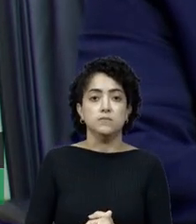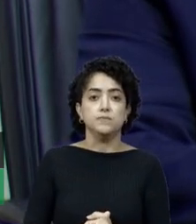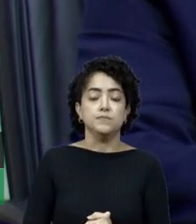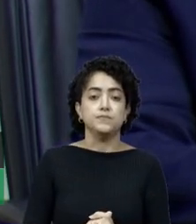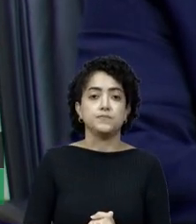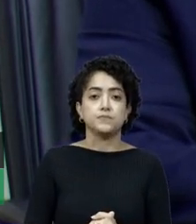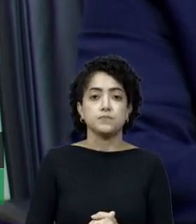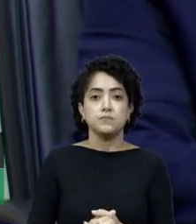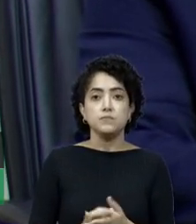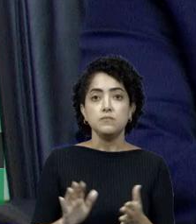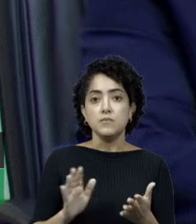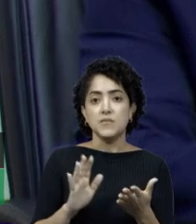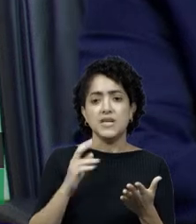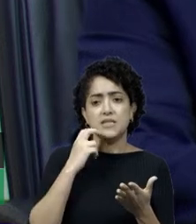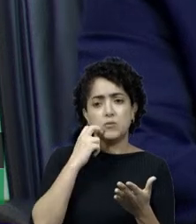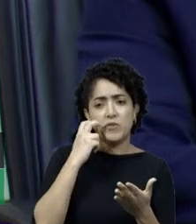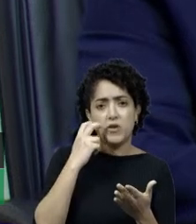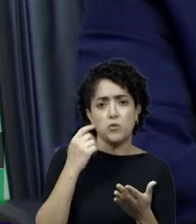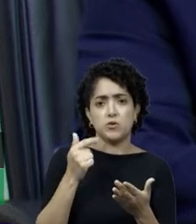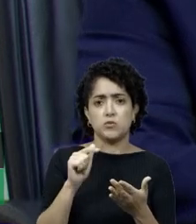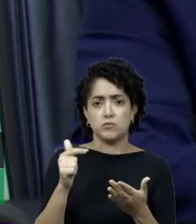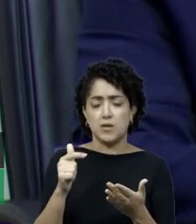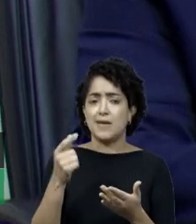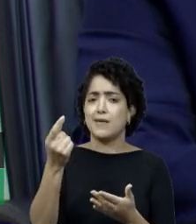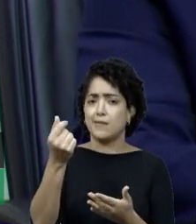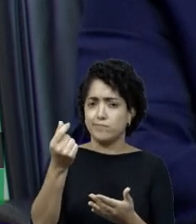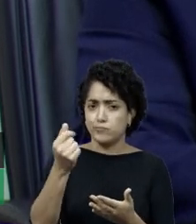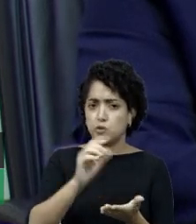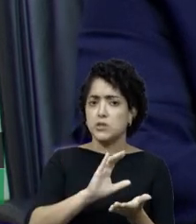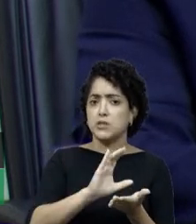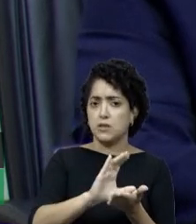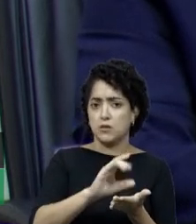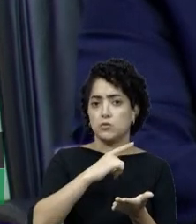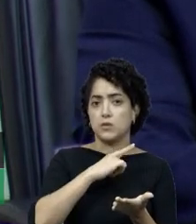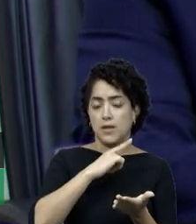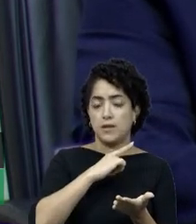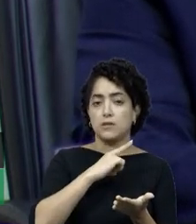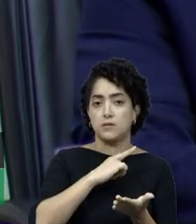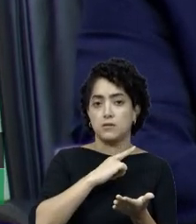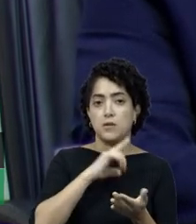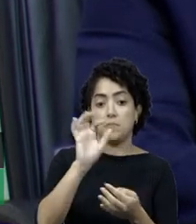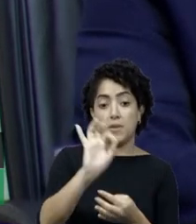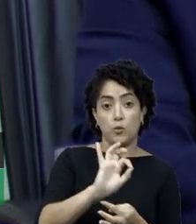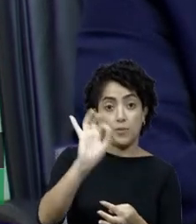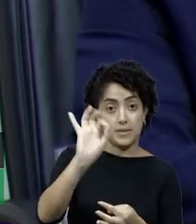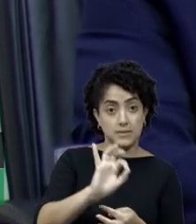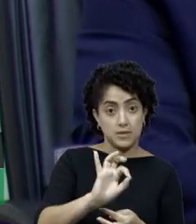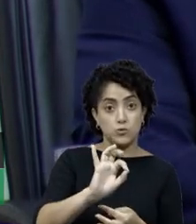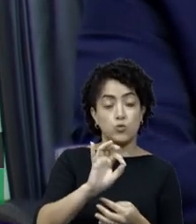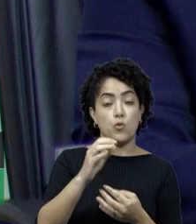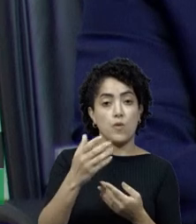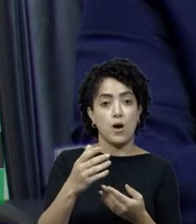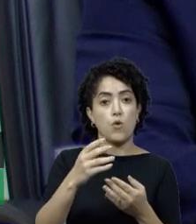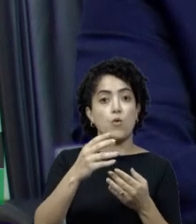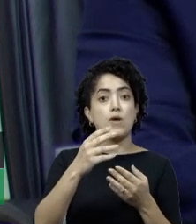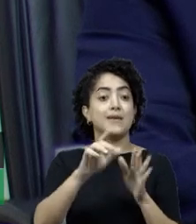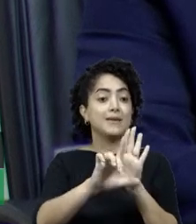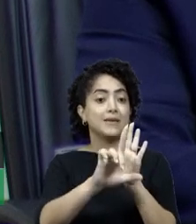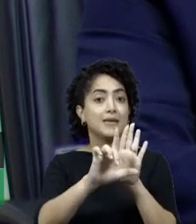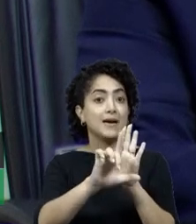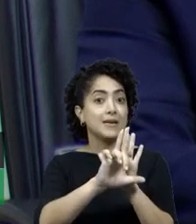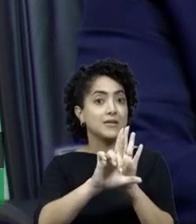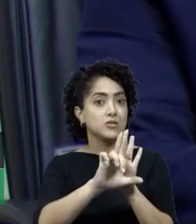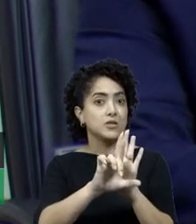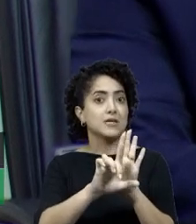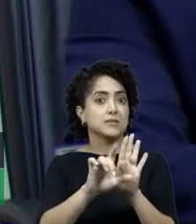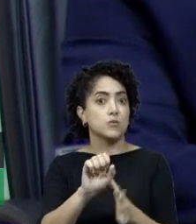nenhum constrangimento em dizer isso, há recursos, sim, pelo percentual que a legislação garante para a